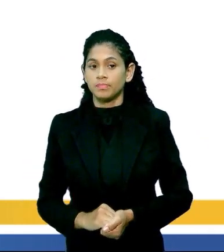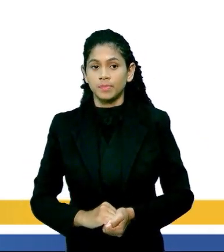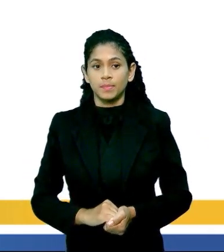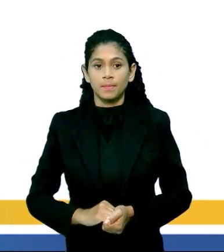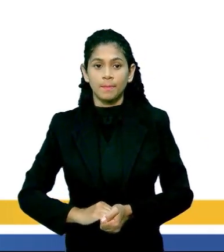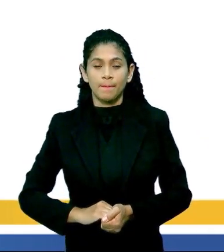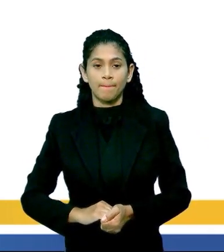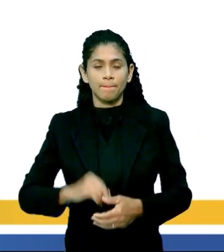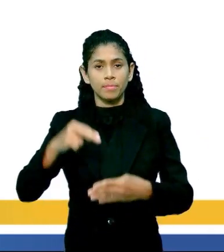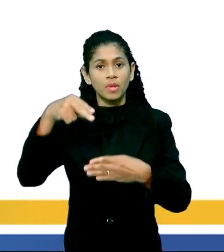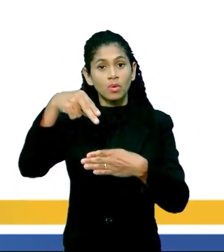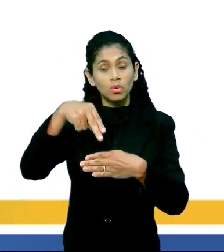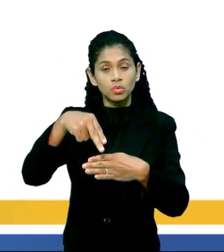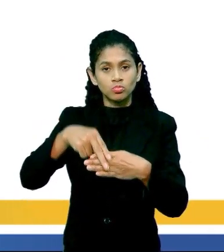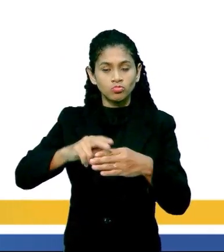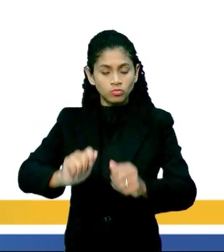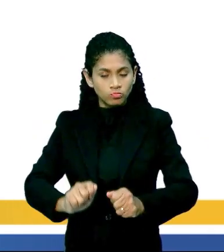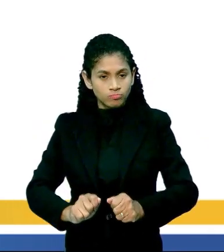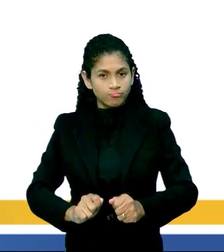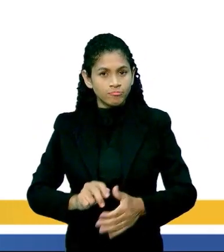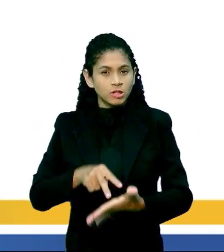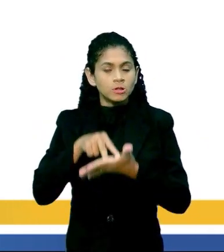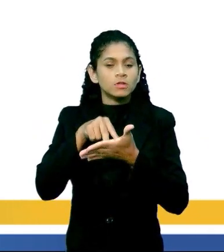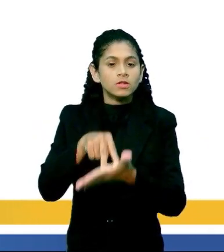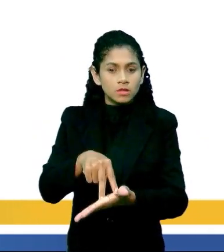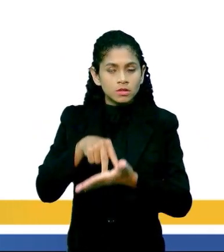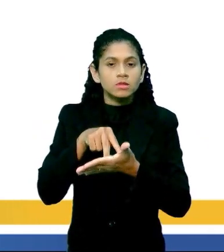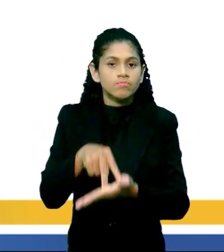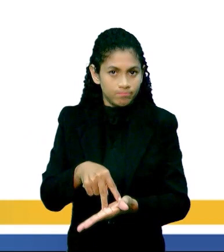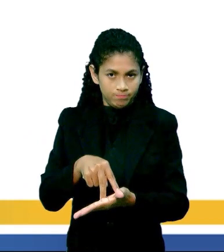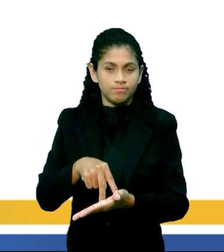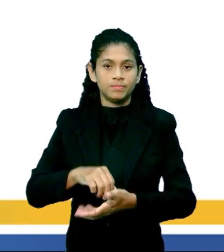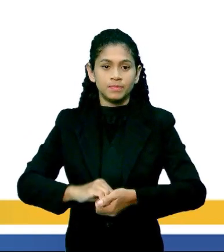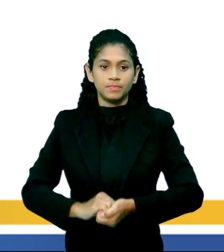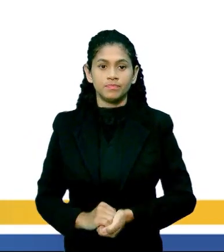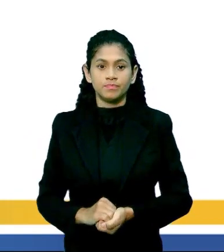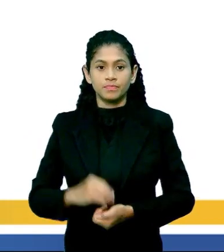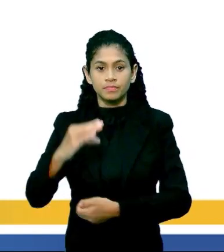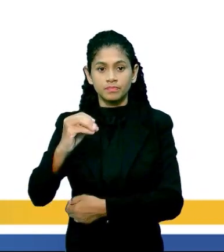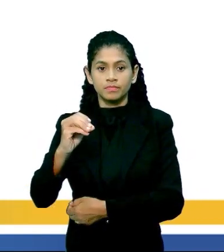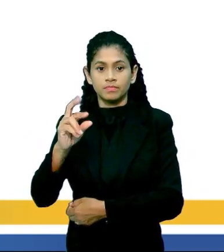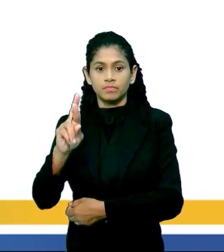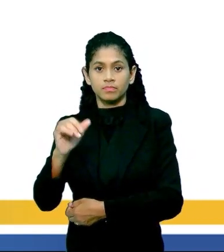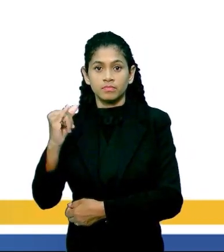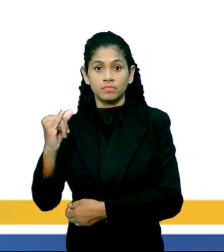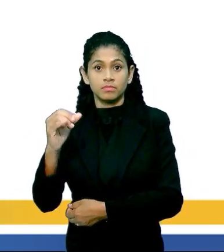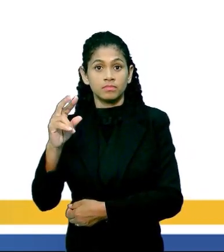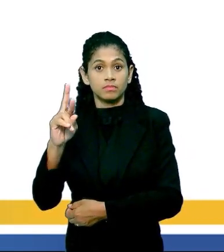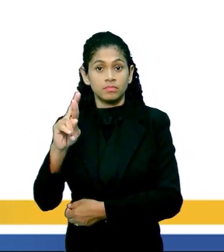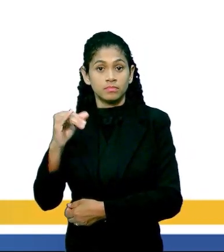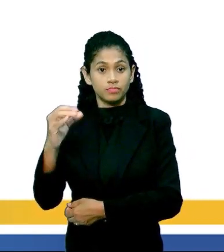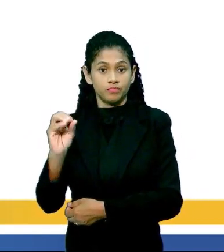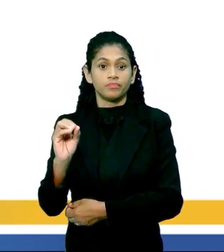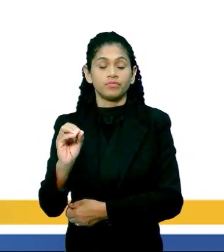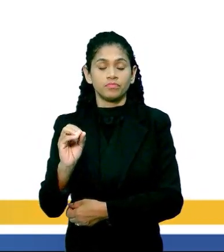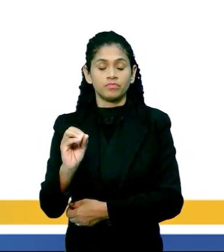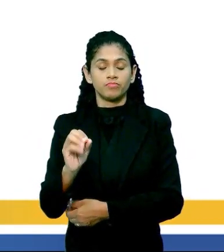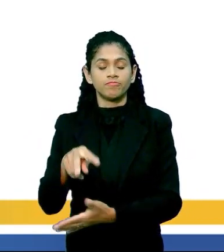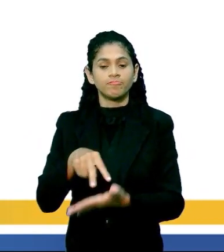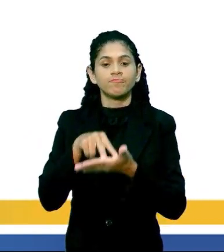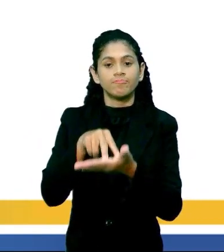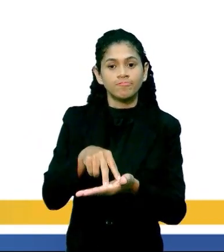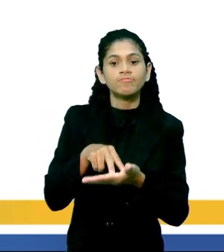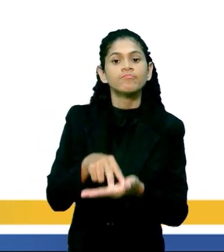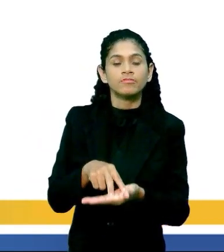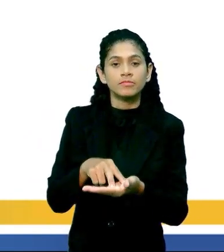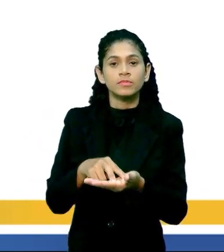trata. Cordel resiste à tecnologia gráfica. O Cariri mantém uma das mais ricas tradições da cultura